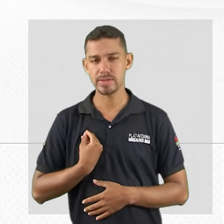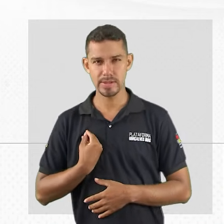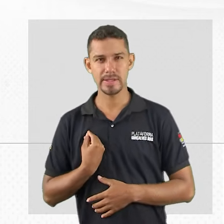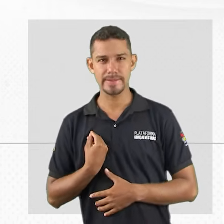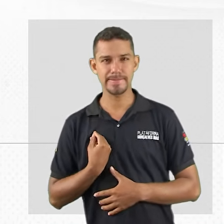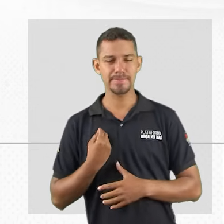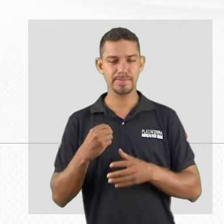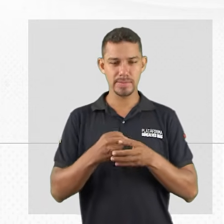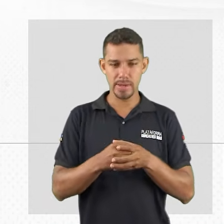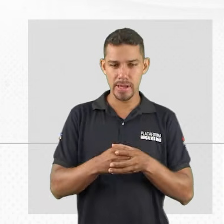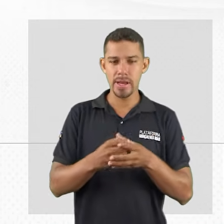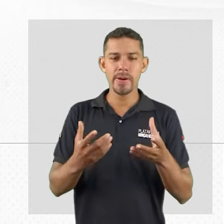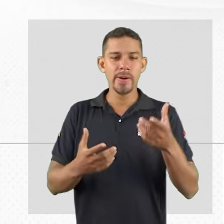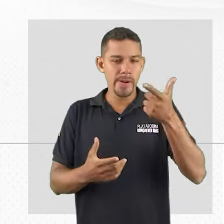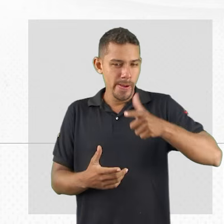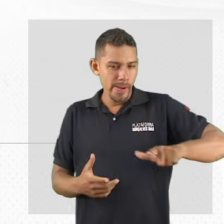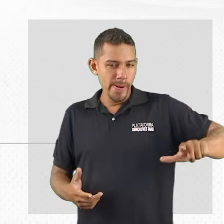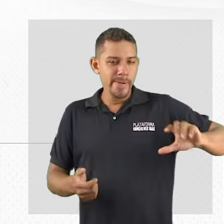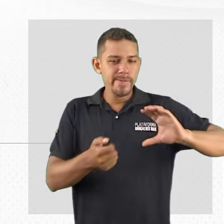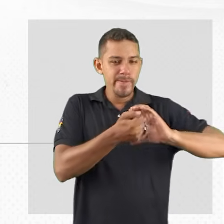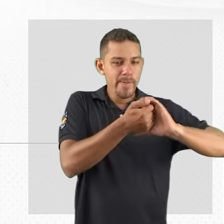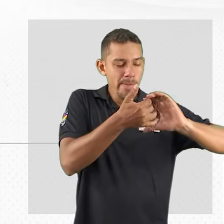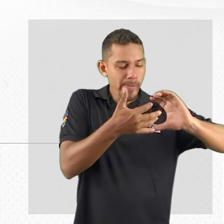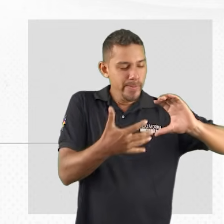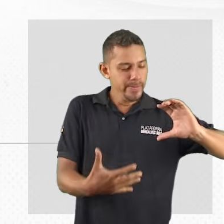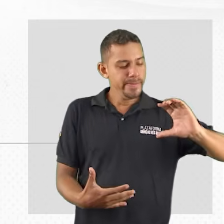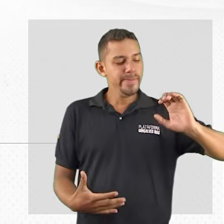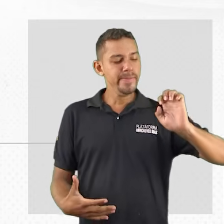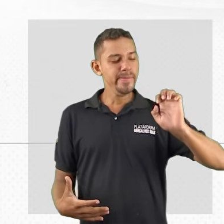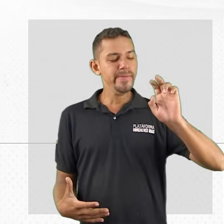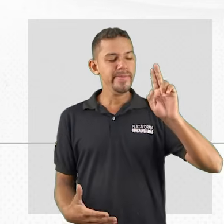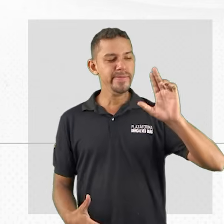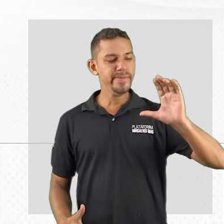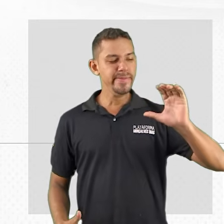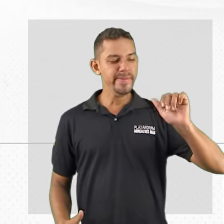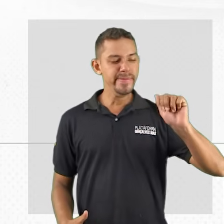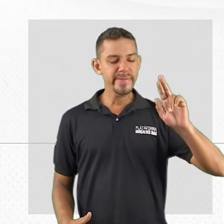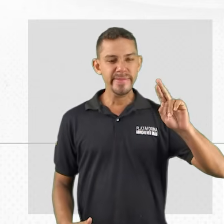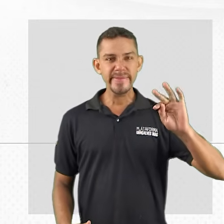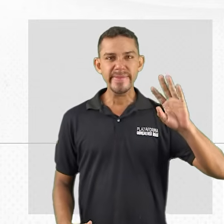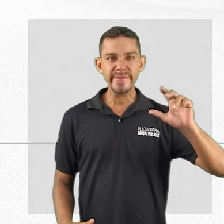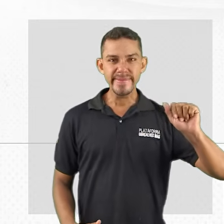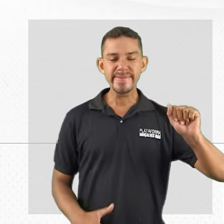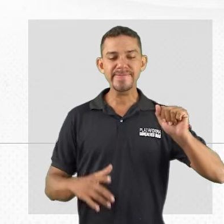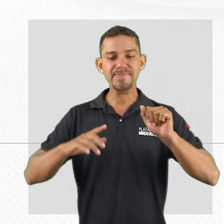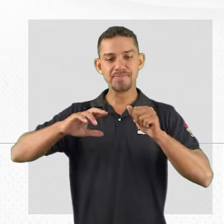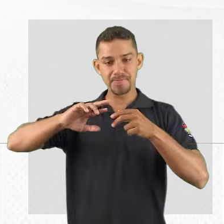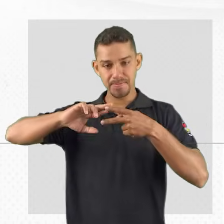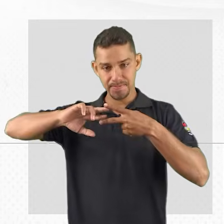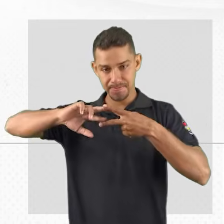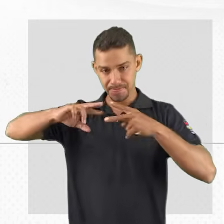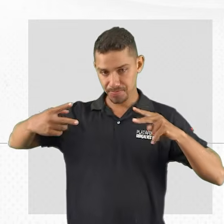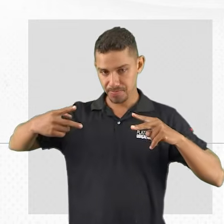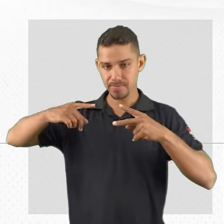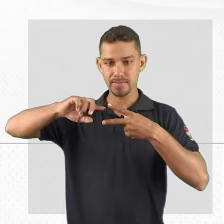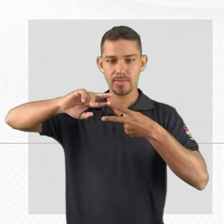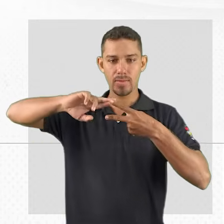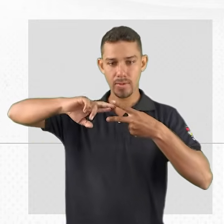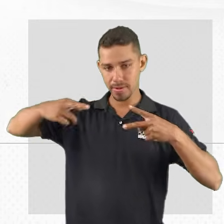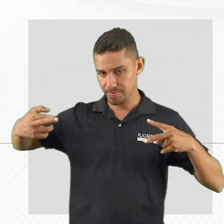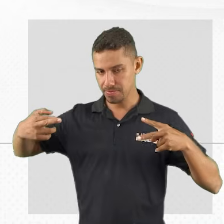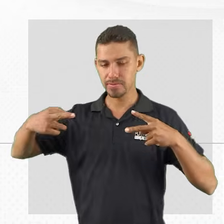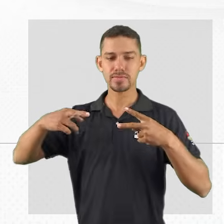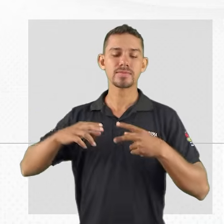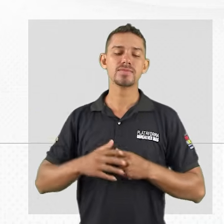vai falar novamente das características das células eucarióticas, tá? Do material genético, que é importantíssimo, pode ser o DNA,